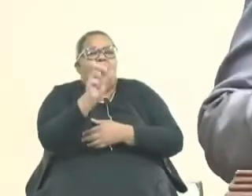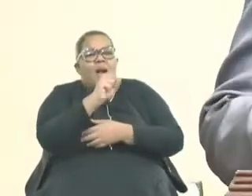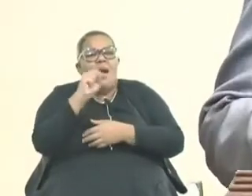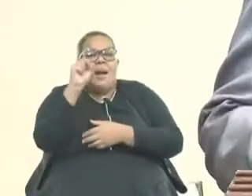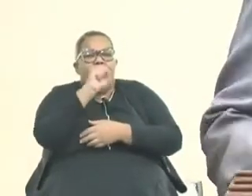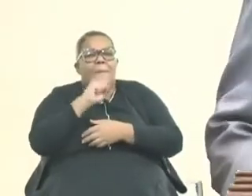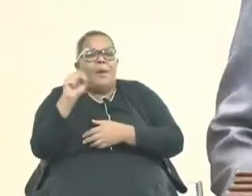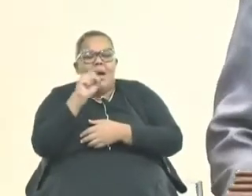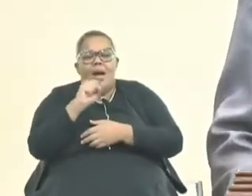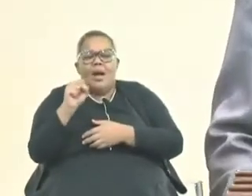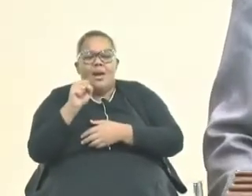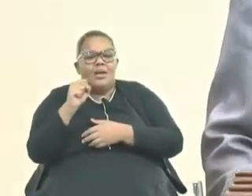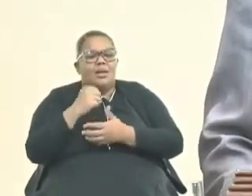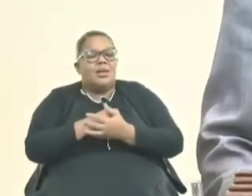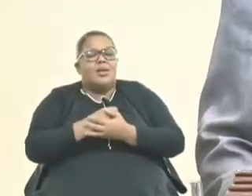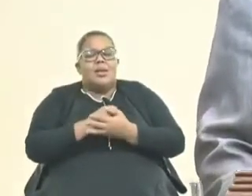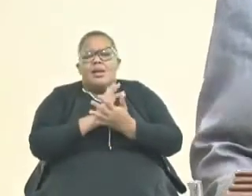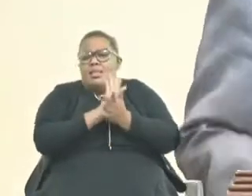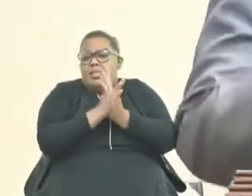sentido